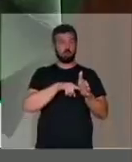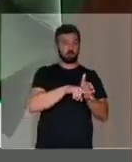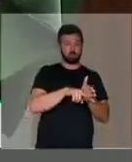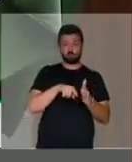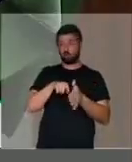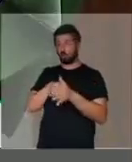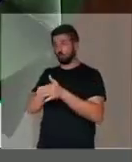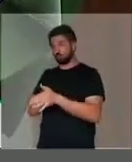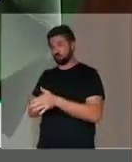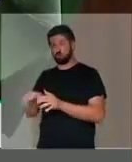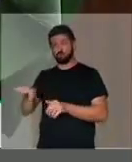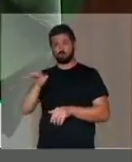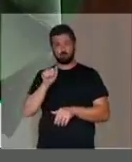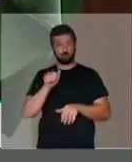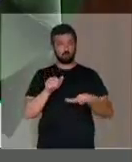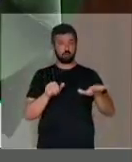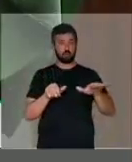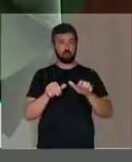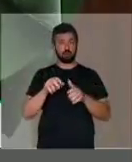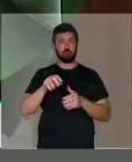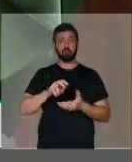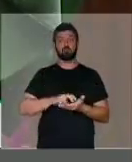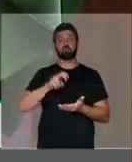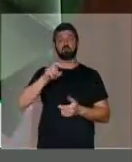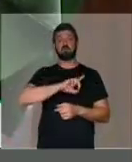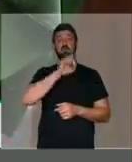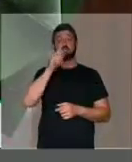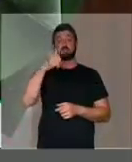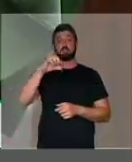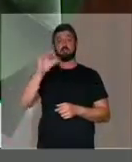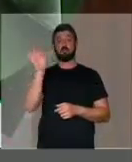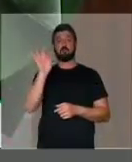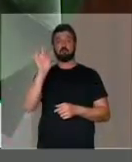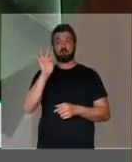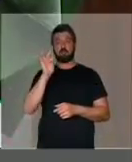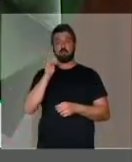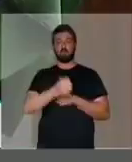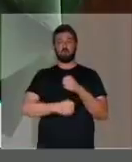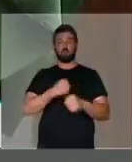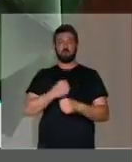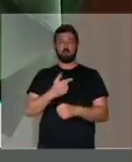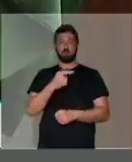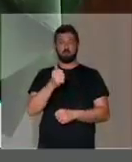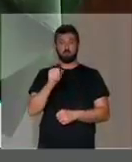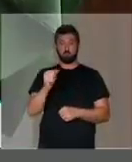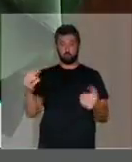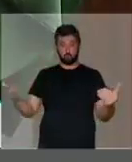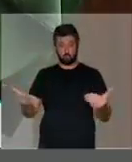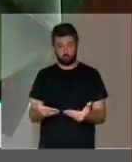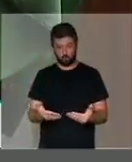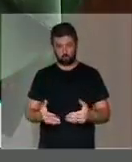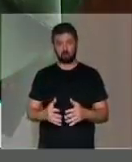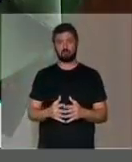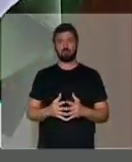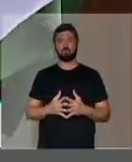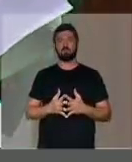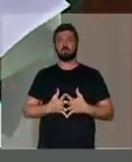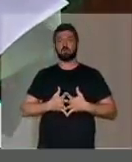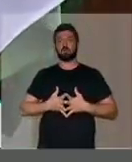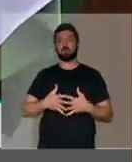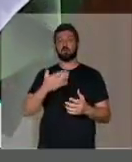efetivamente ouvidos na manhã de 19 de fevereiro de 2018, de hoje, tendo